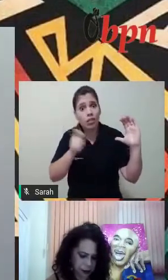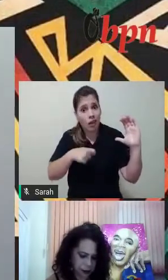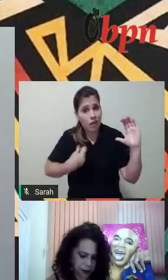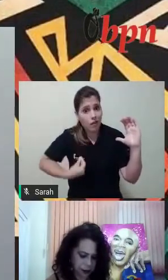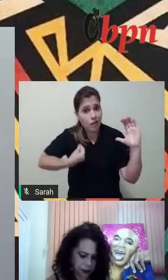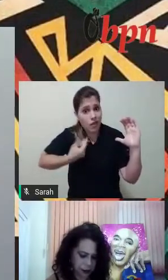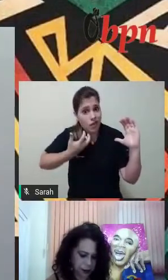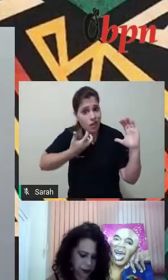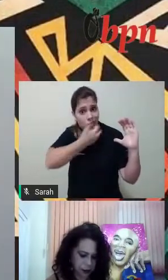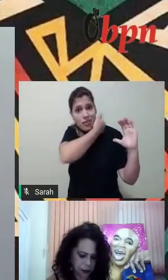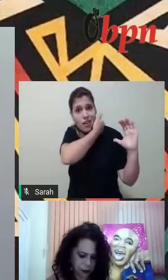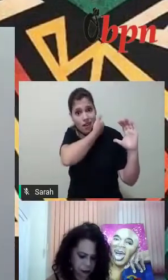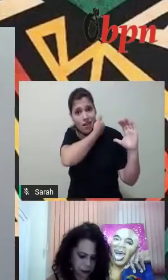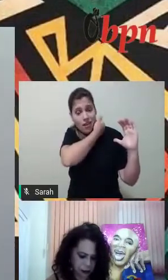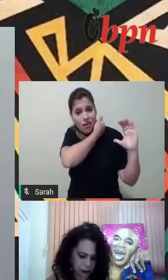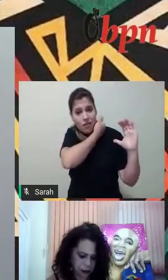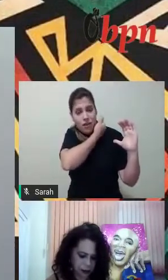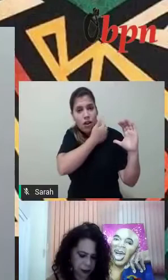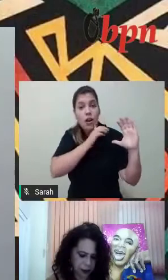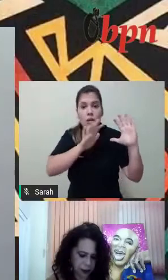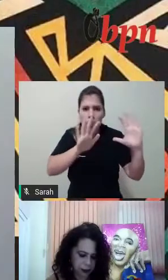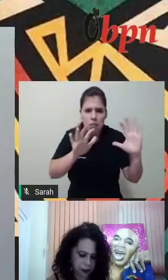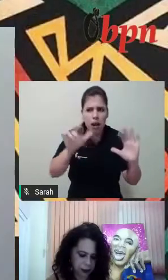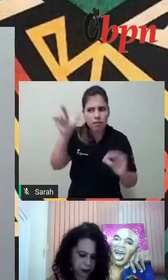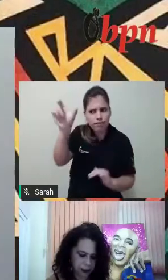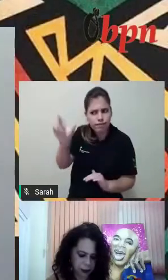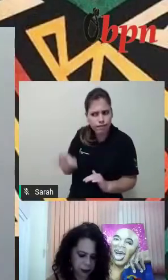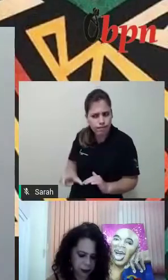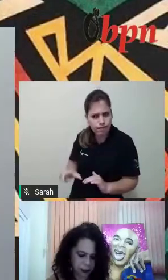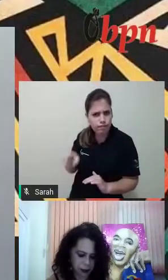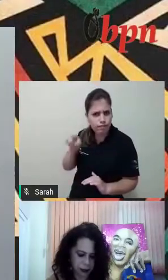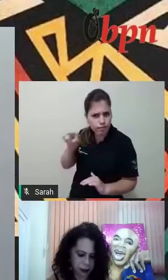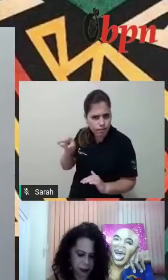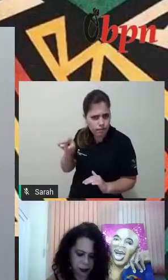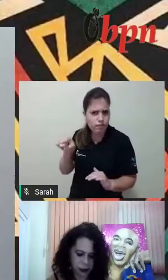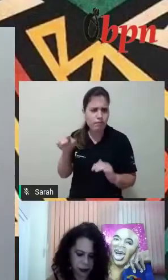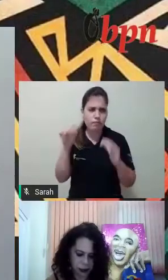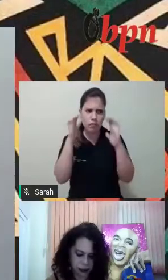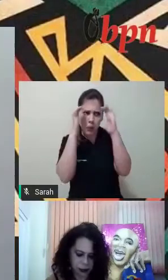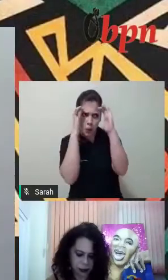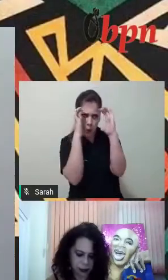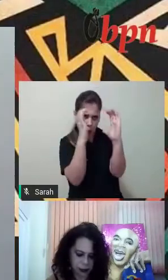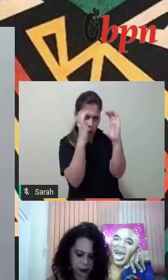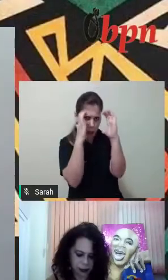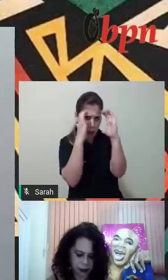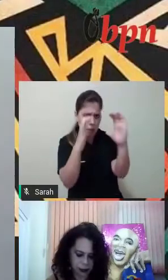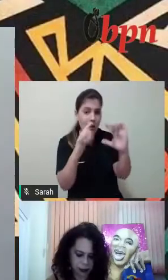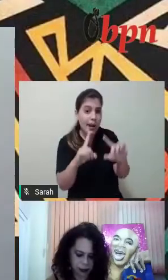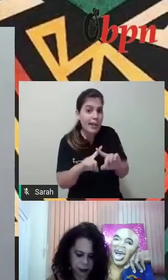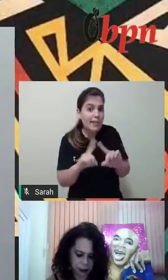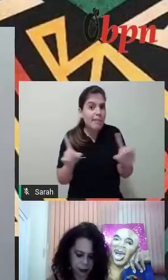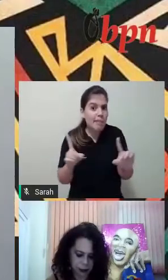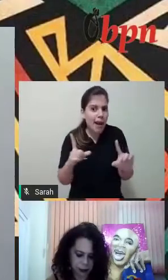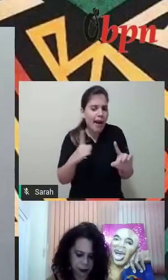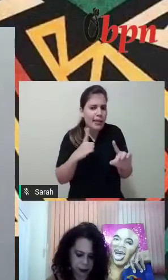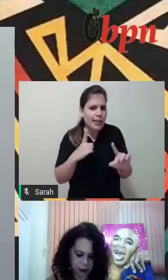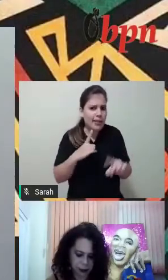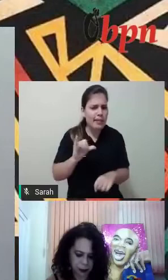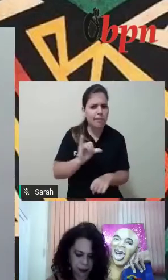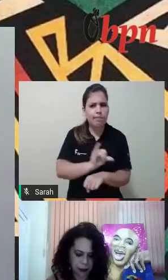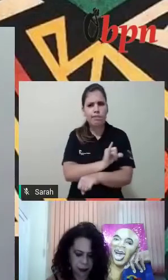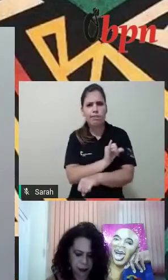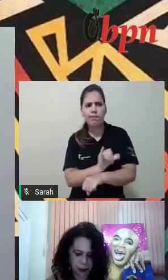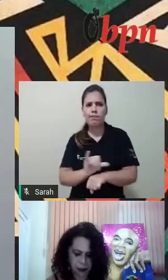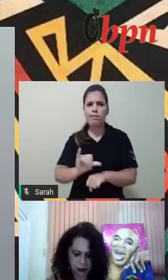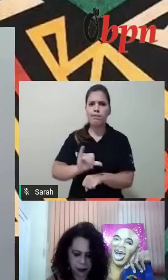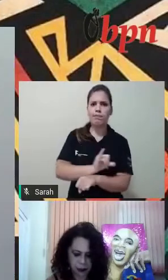corpo, mesmo nesse processo de obediência, ele teve que ter um jogo de cintura, e o jogo de cintura aí foi justamente